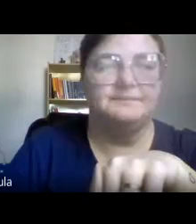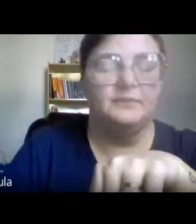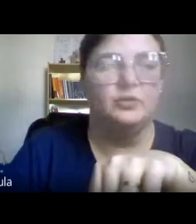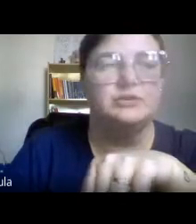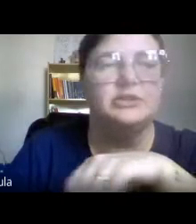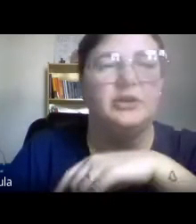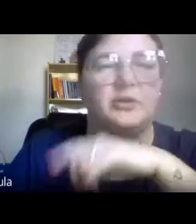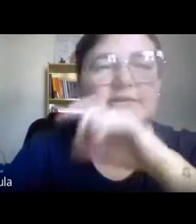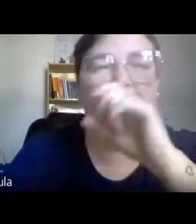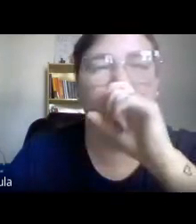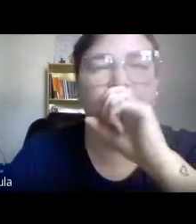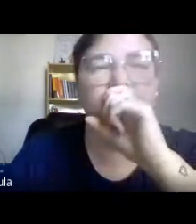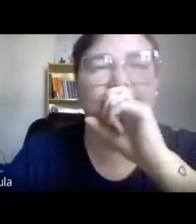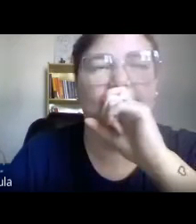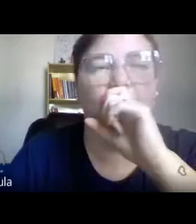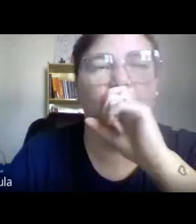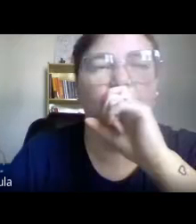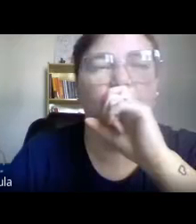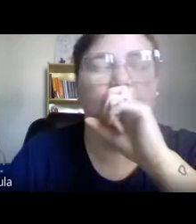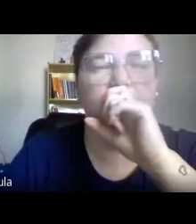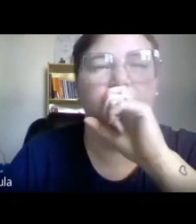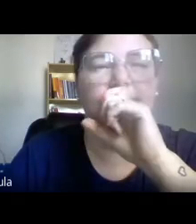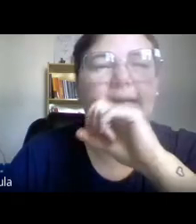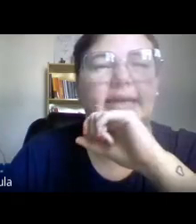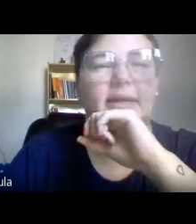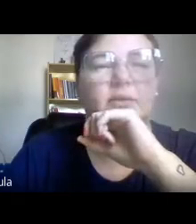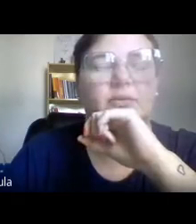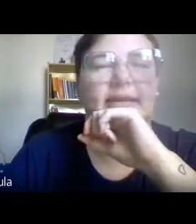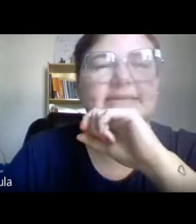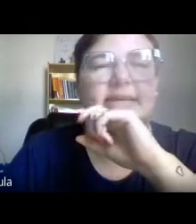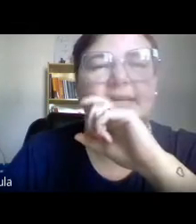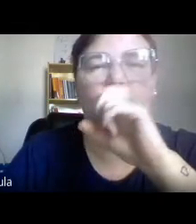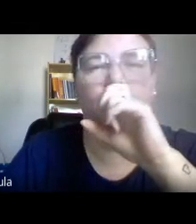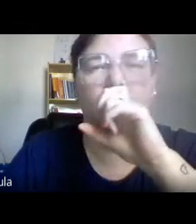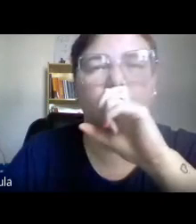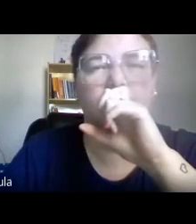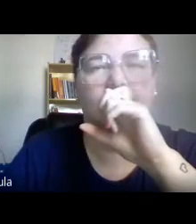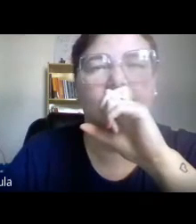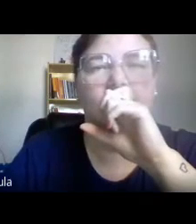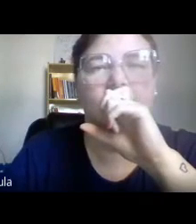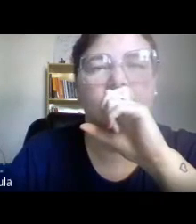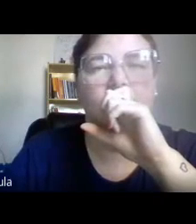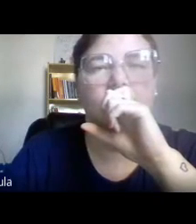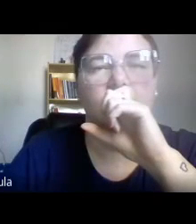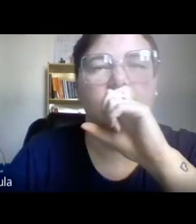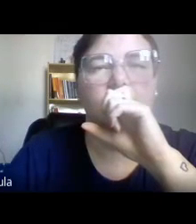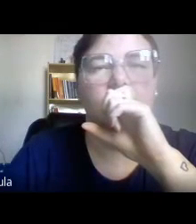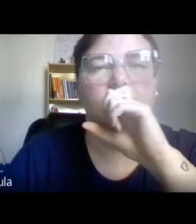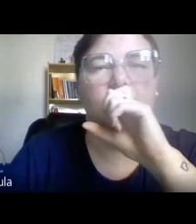Mas, Dulce, tu não consegue projetar como aluna aí? Tu tá inserida como aluno, né?